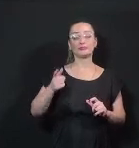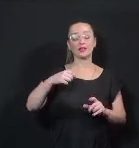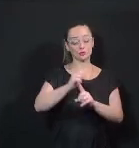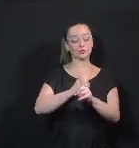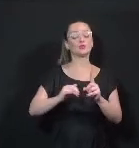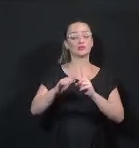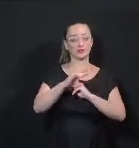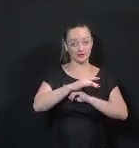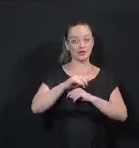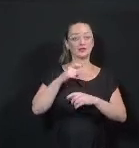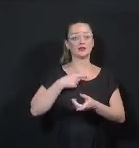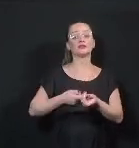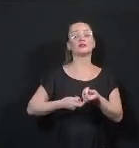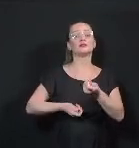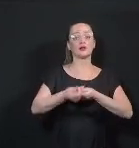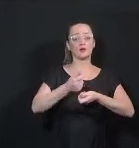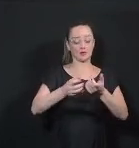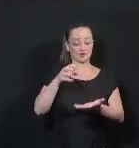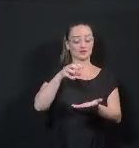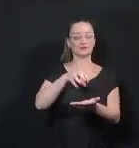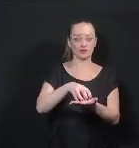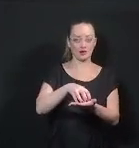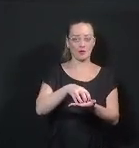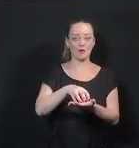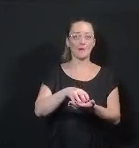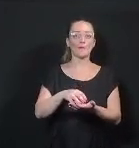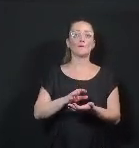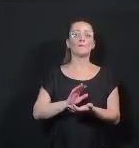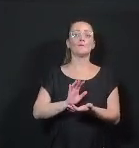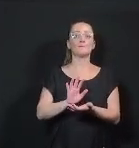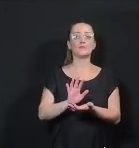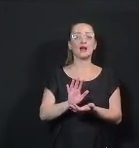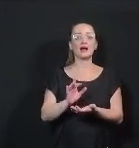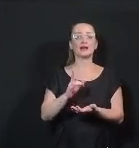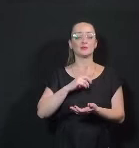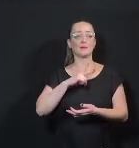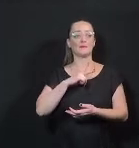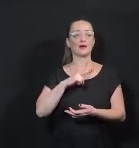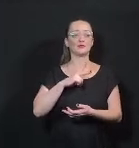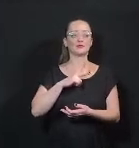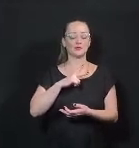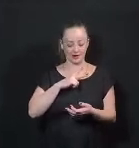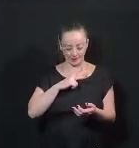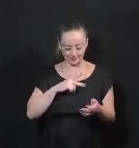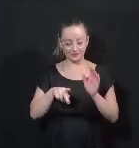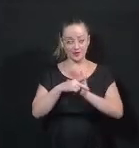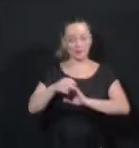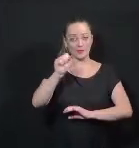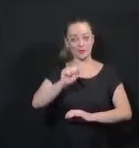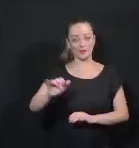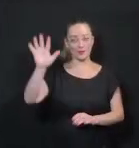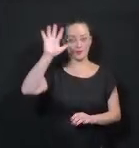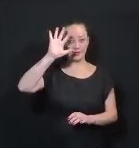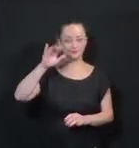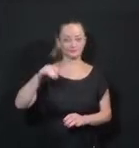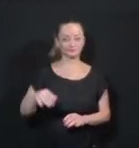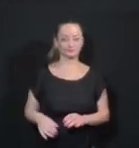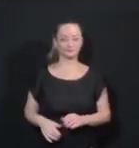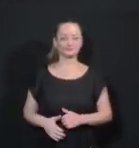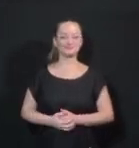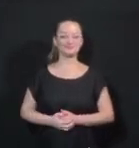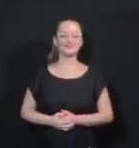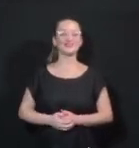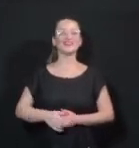sociedades de capitalismo central, né, mas em particular da Europa, né,